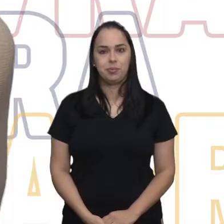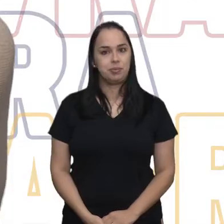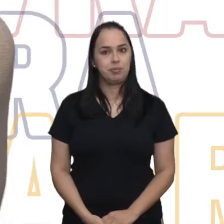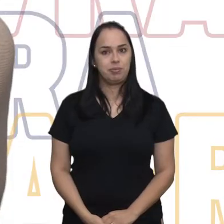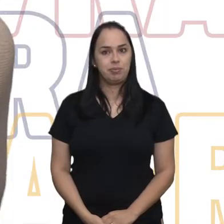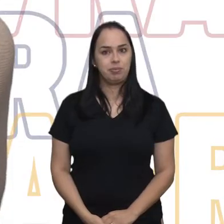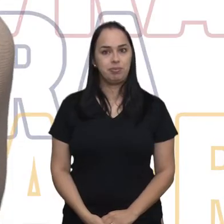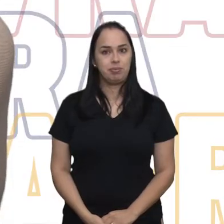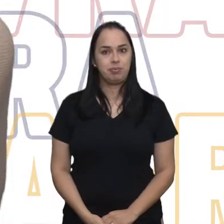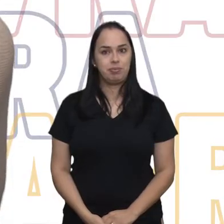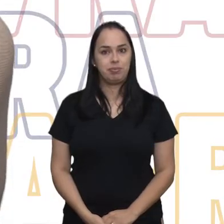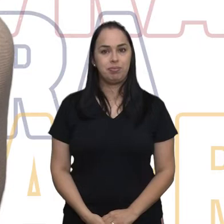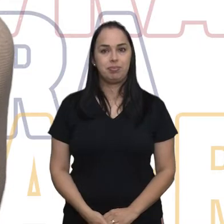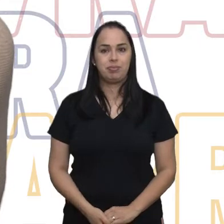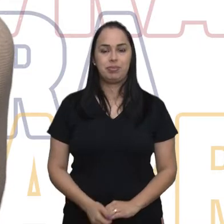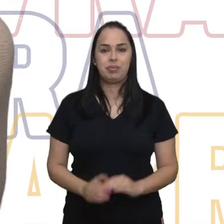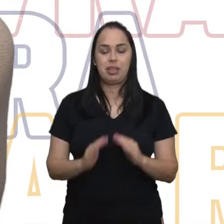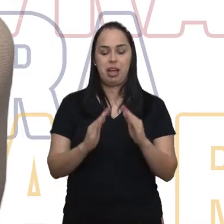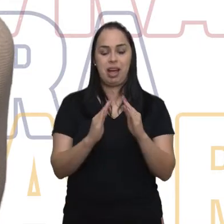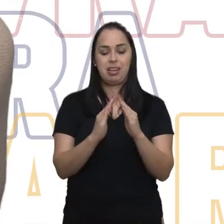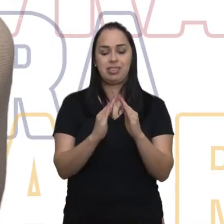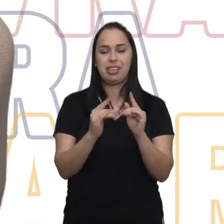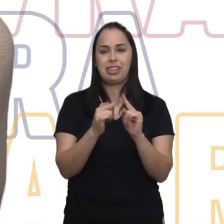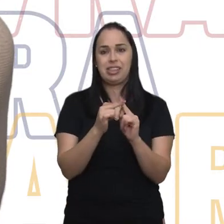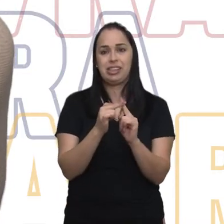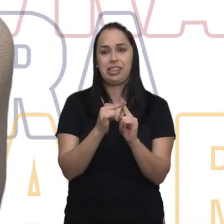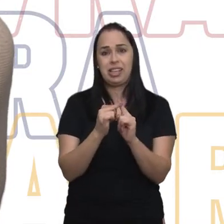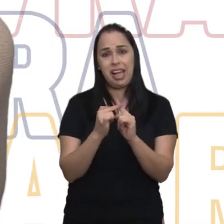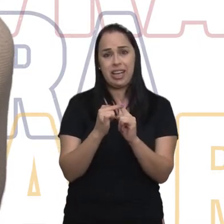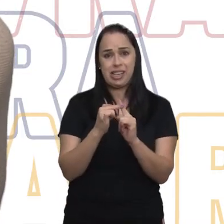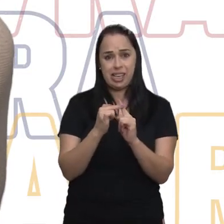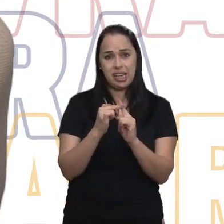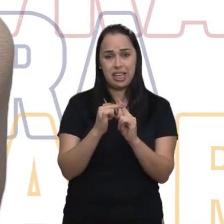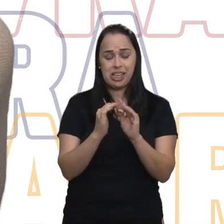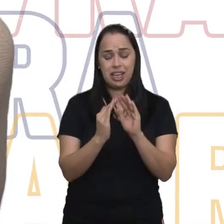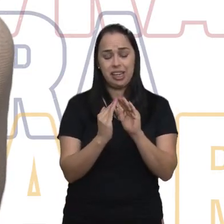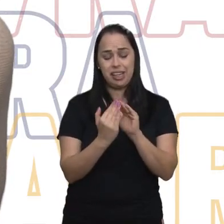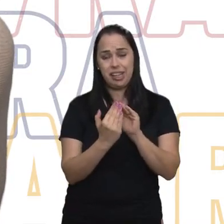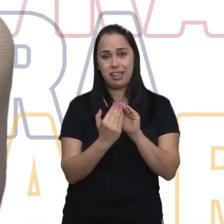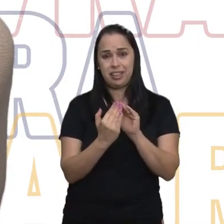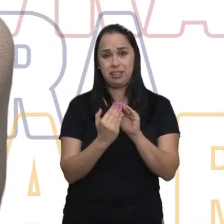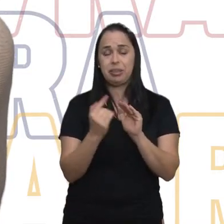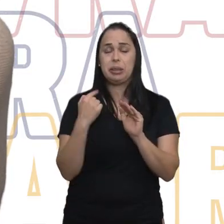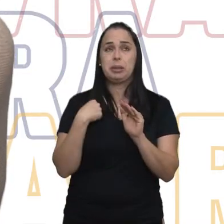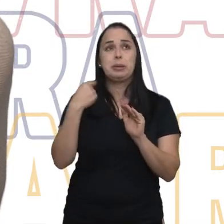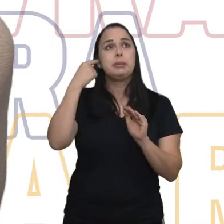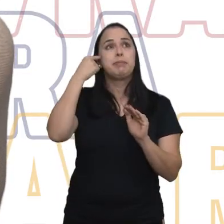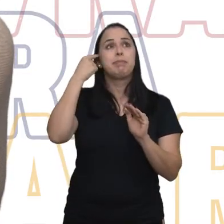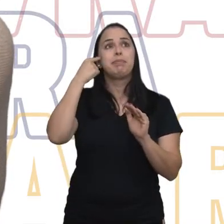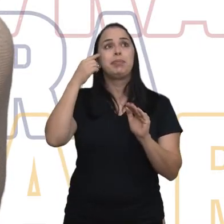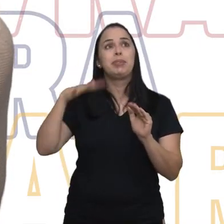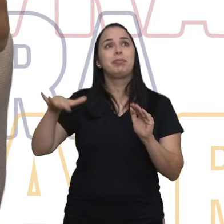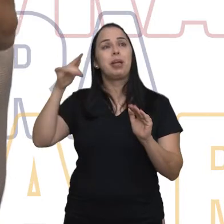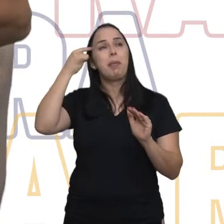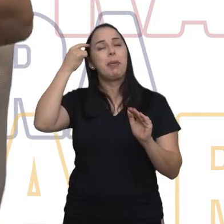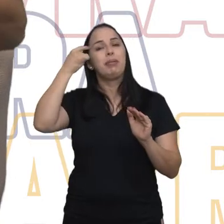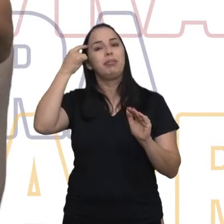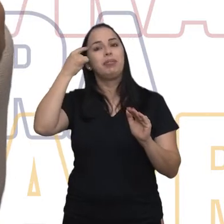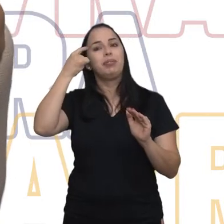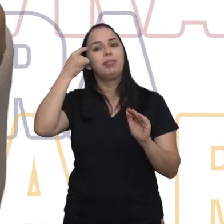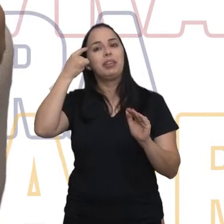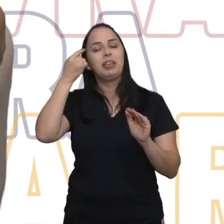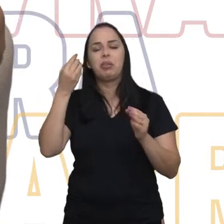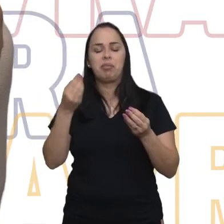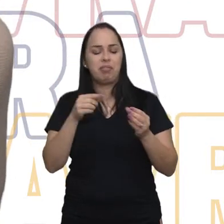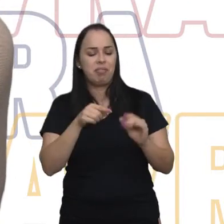A capela ela estava muito destruída, muito mesmo. E aí eles pensaram, o que é que a gente